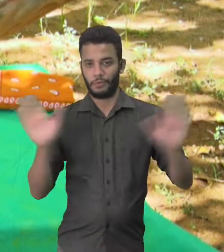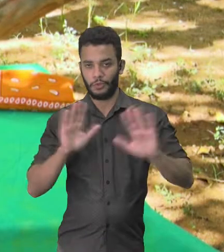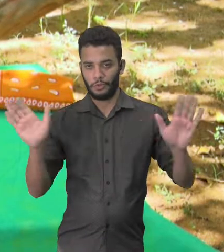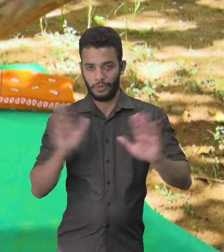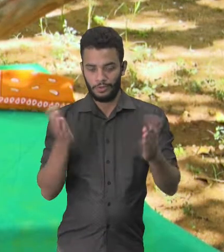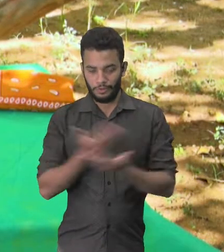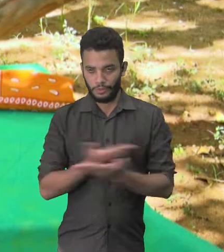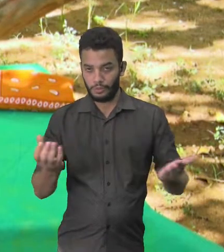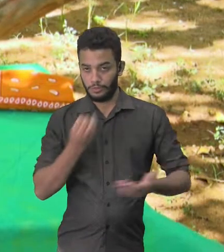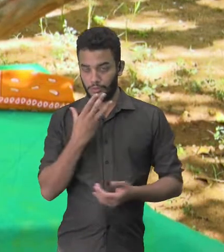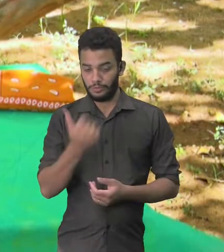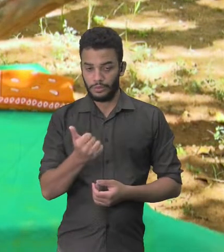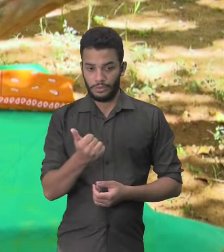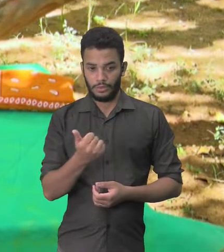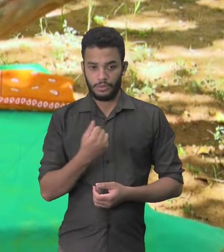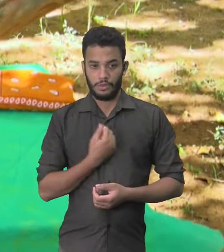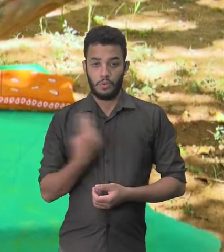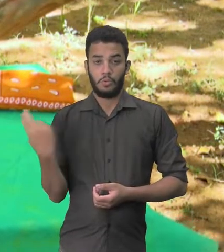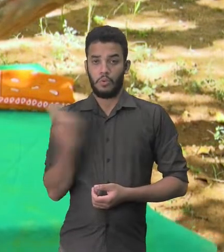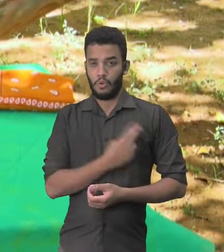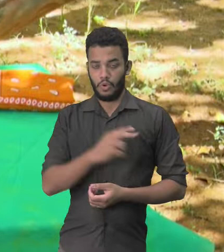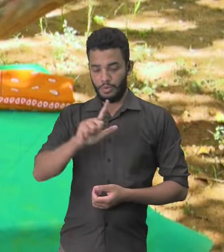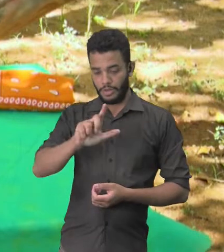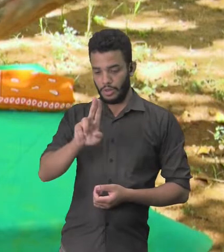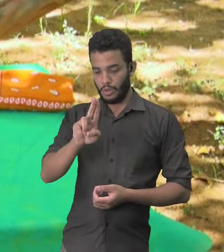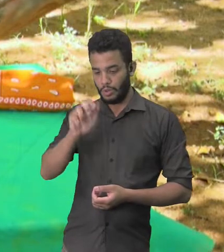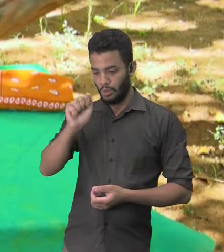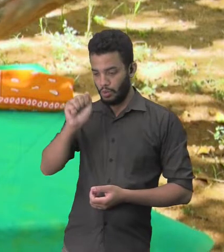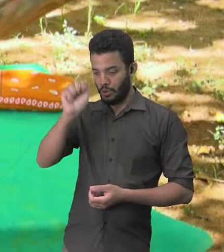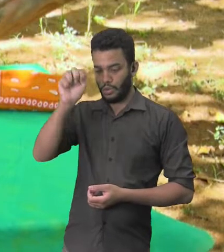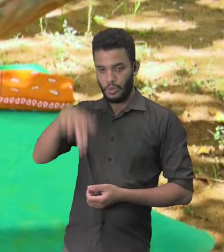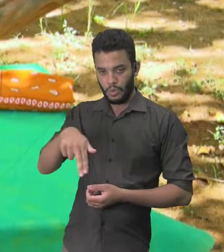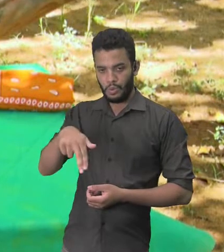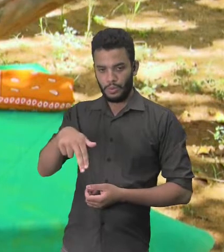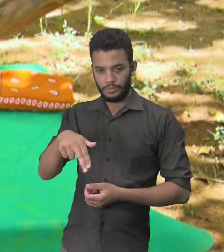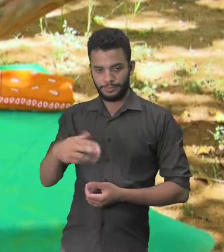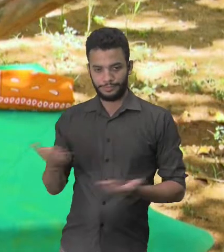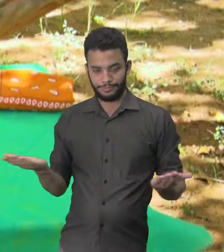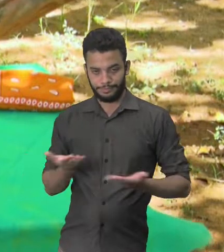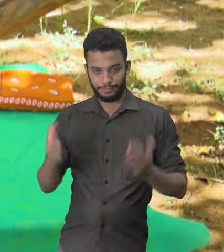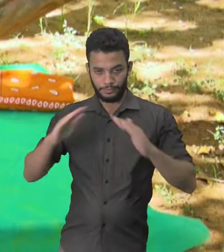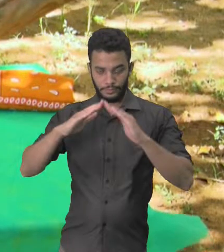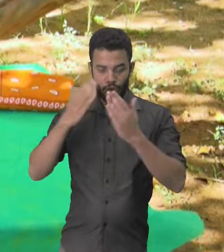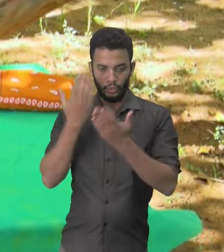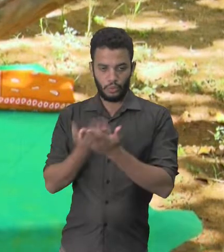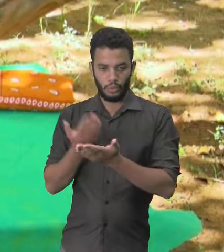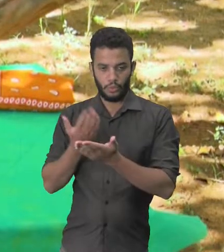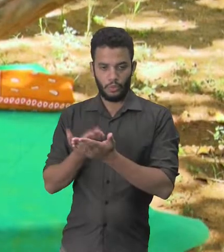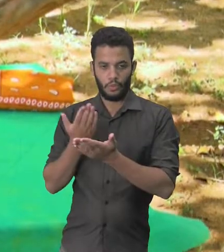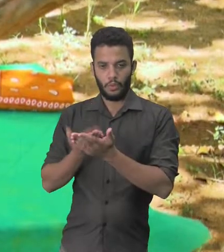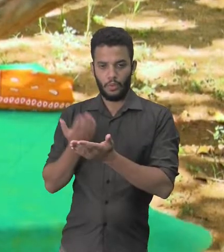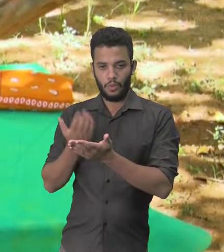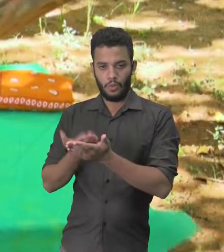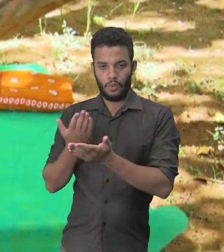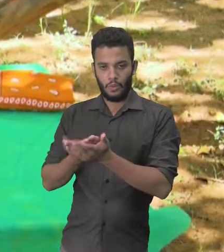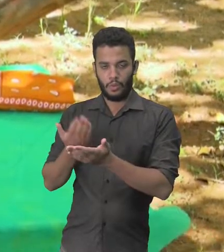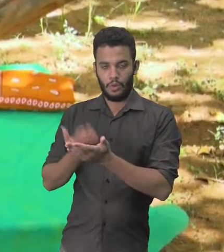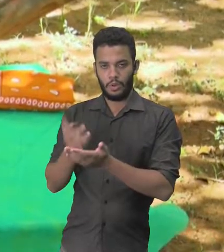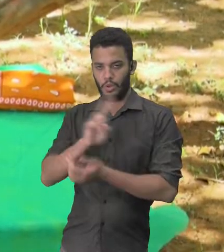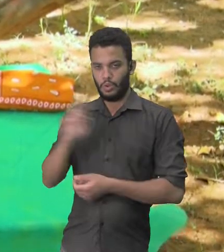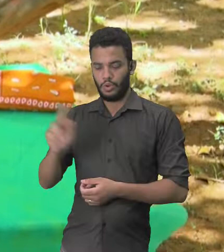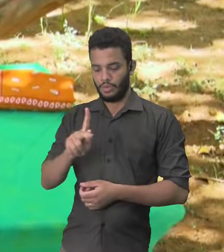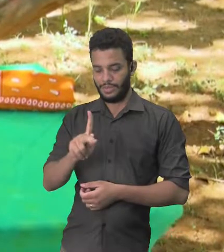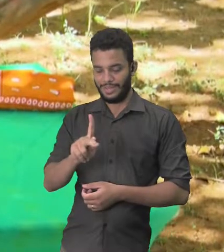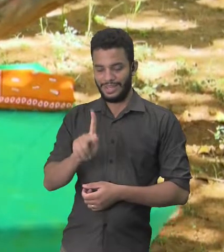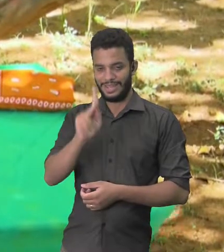nome é Luan Guilherme. Eu estudo na Escola Valdemar de Ucrená, que tem 13 anos. E sou